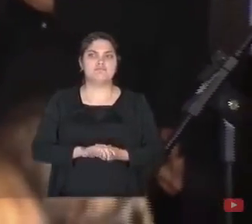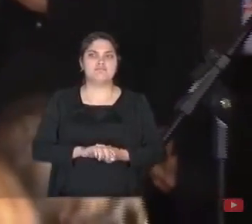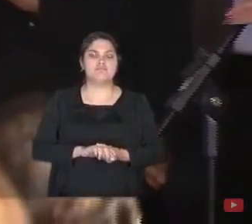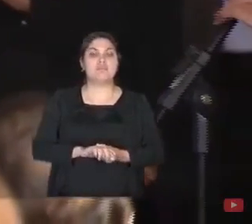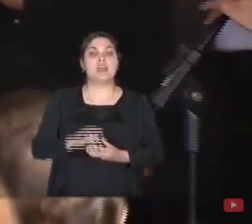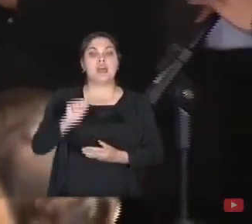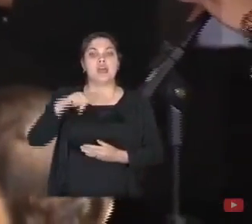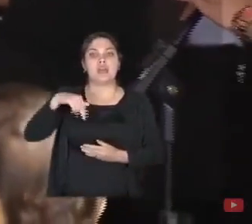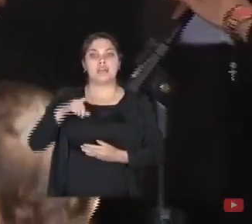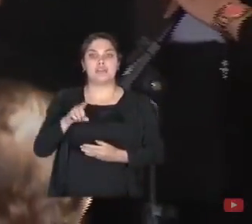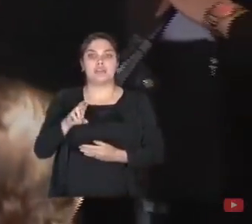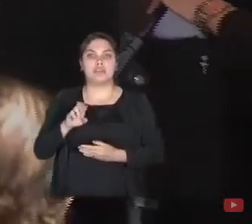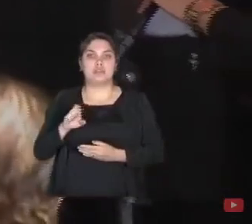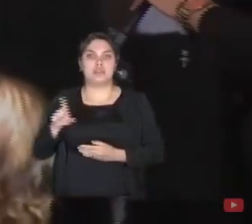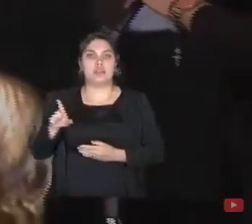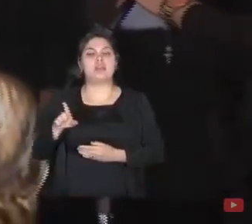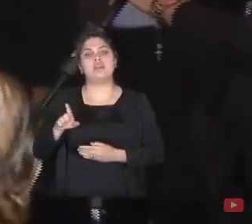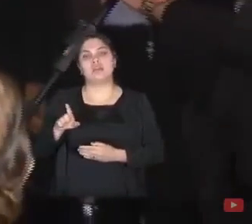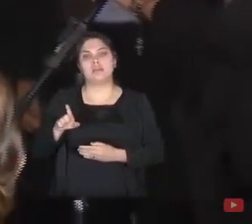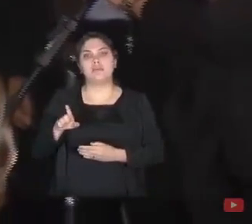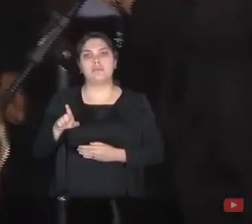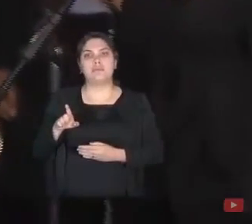Repórter André Schauder, da BBC.